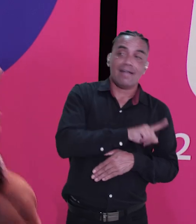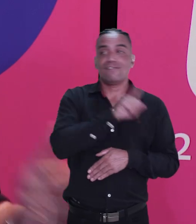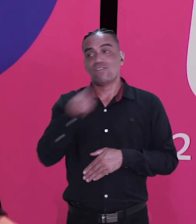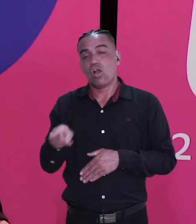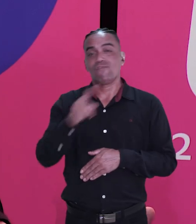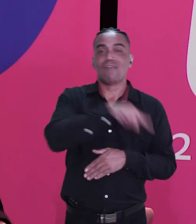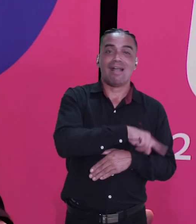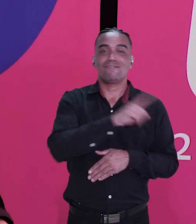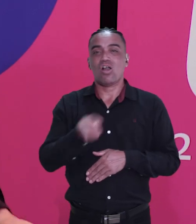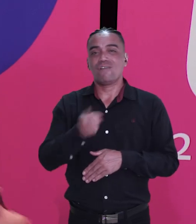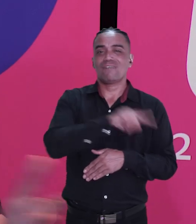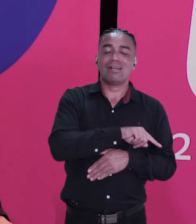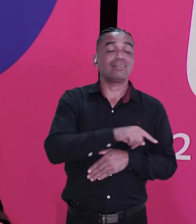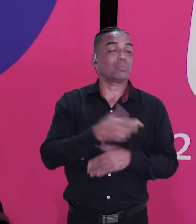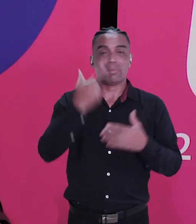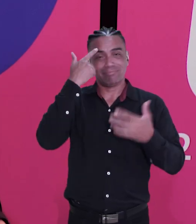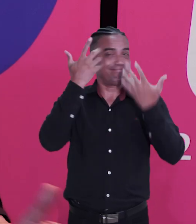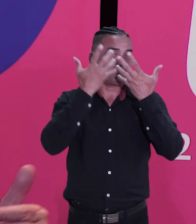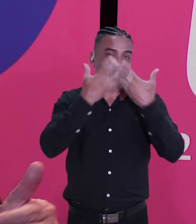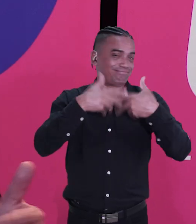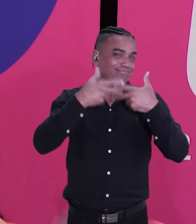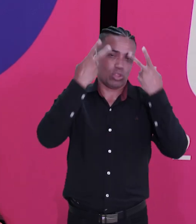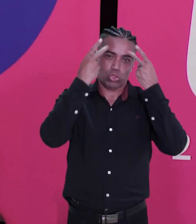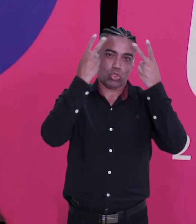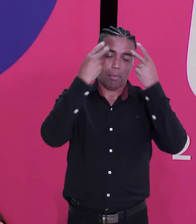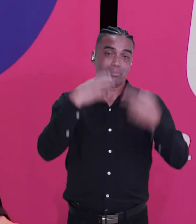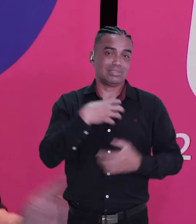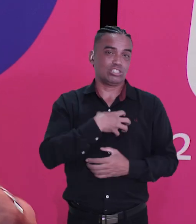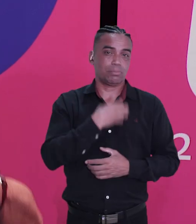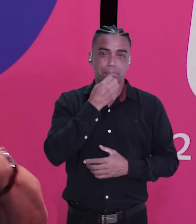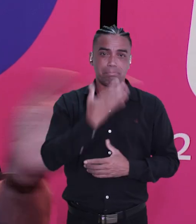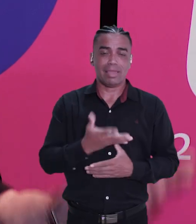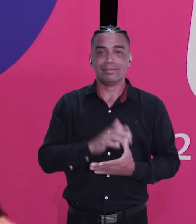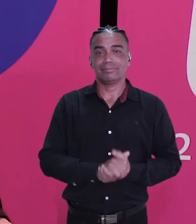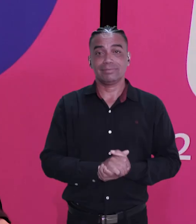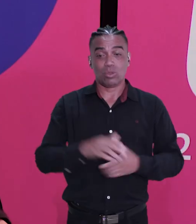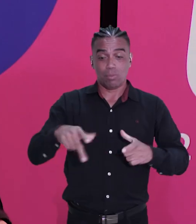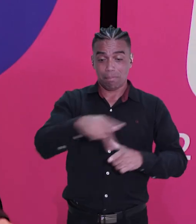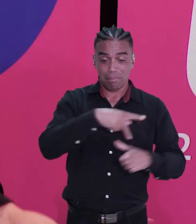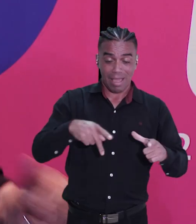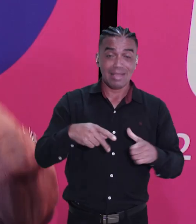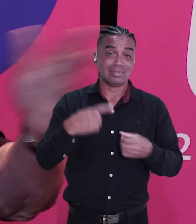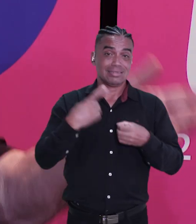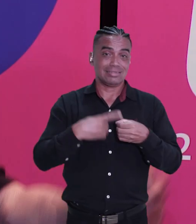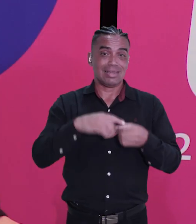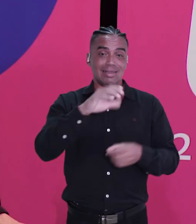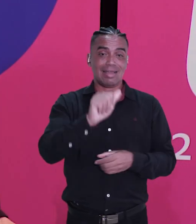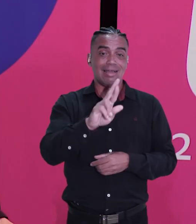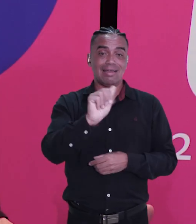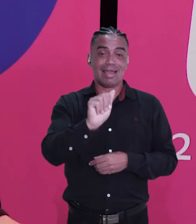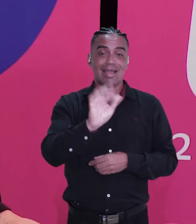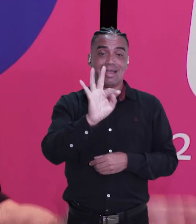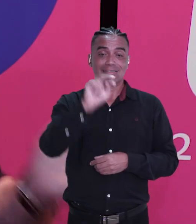essas idas e vindas, né, para mim sempre foi uma coisa totalmente natural. Eu me sentia tão bem na pracinha lá